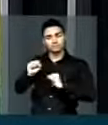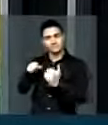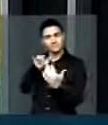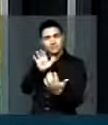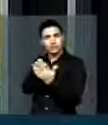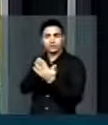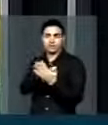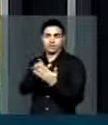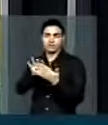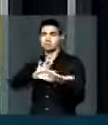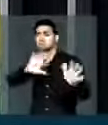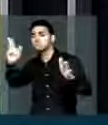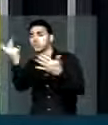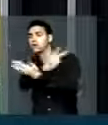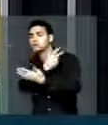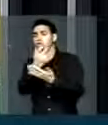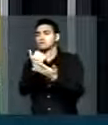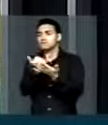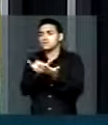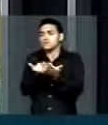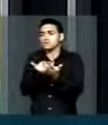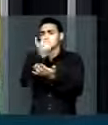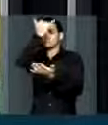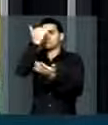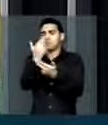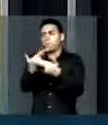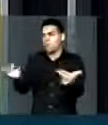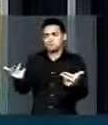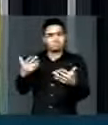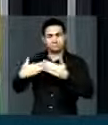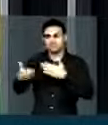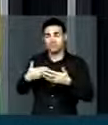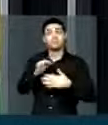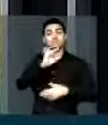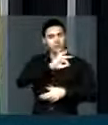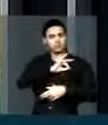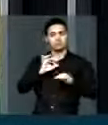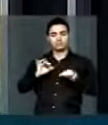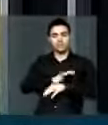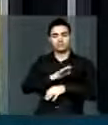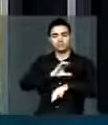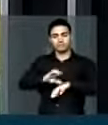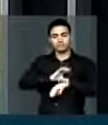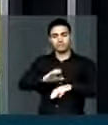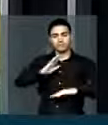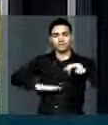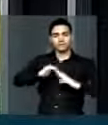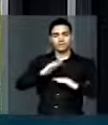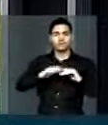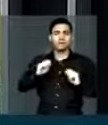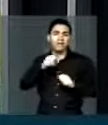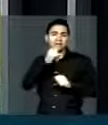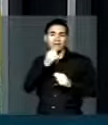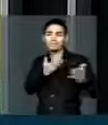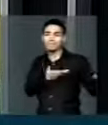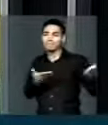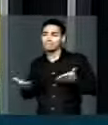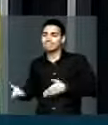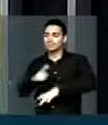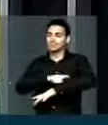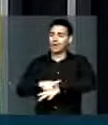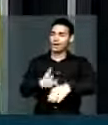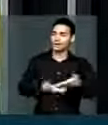disse, episódios dos mais variados possíveis, que vão desde a cordialidade e